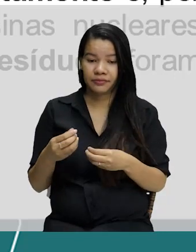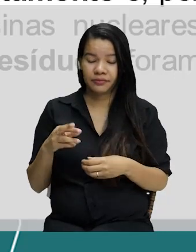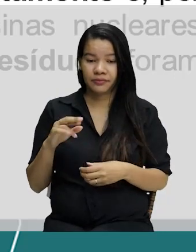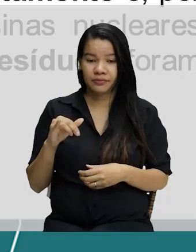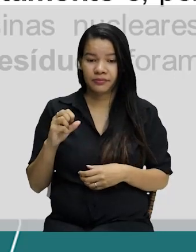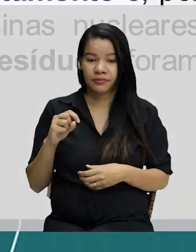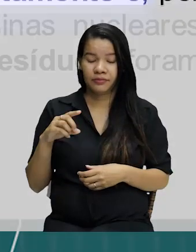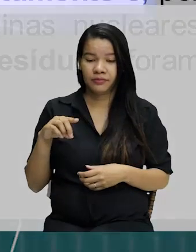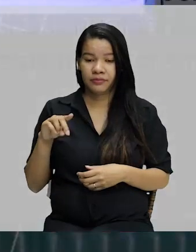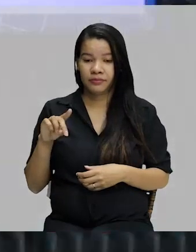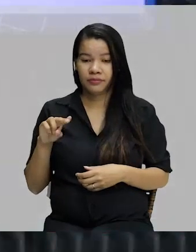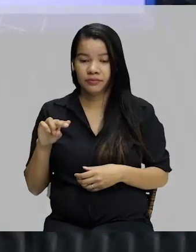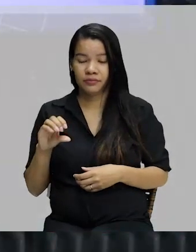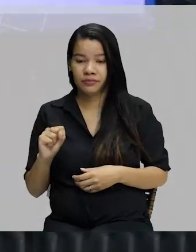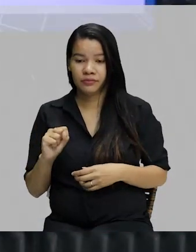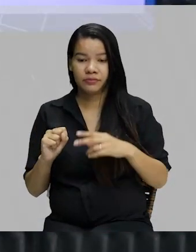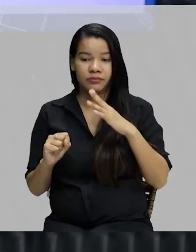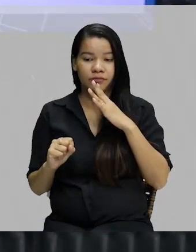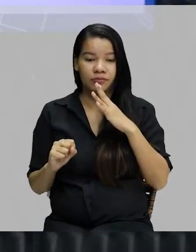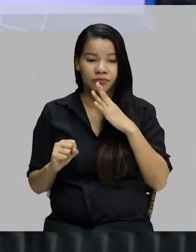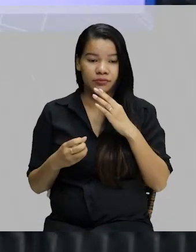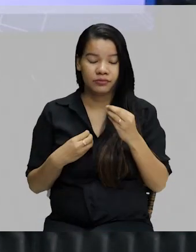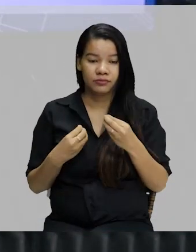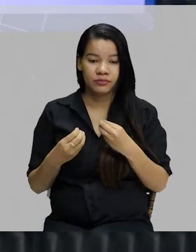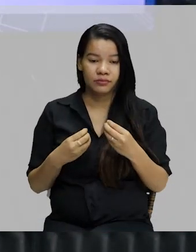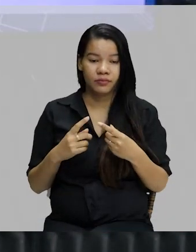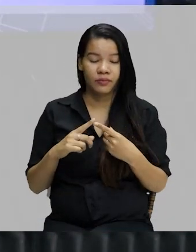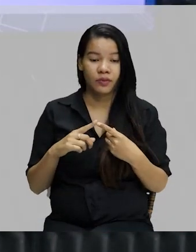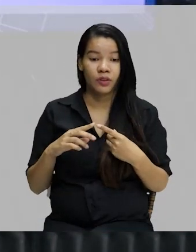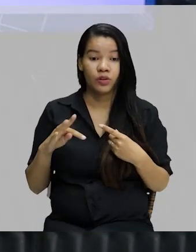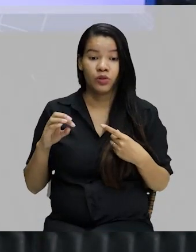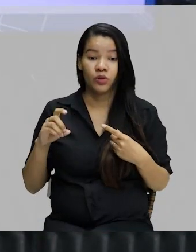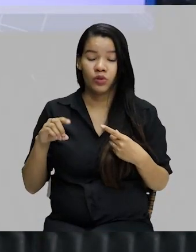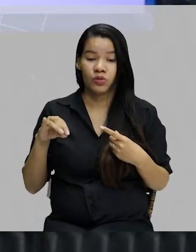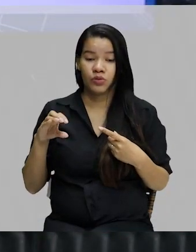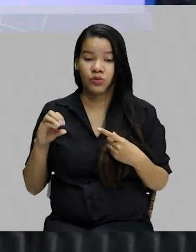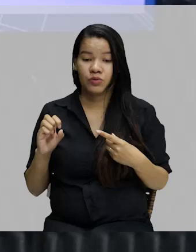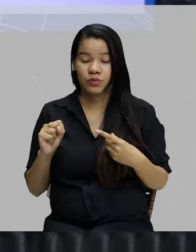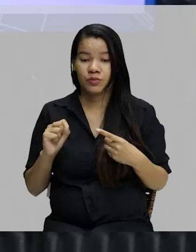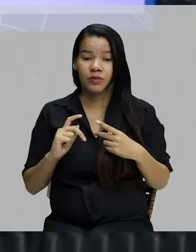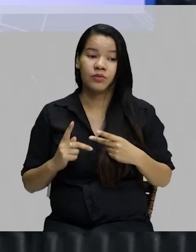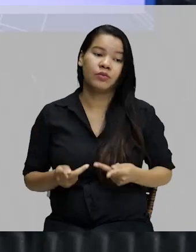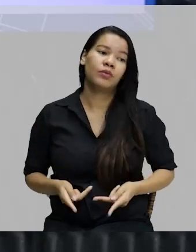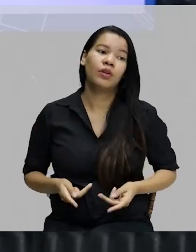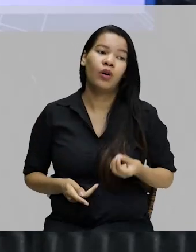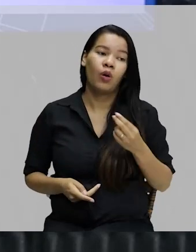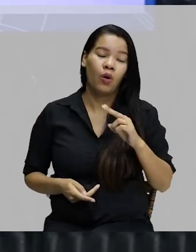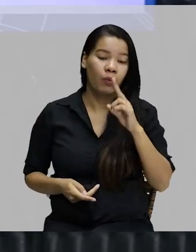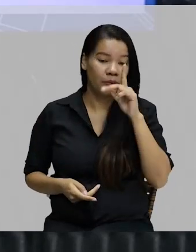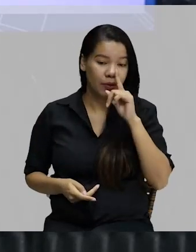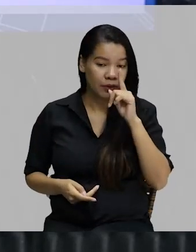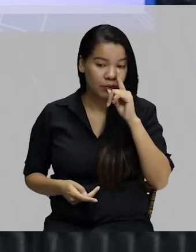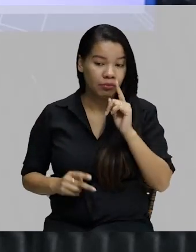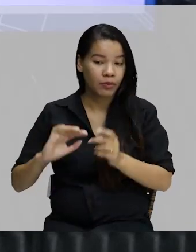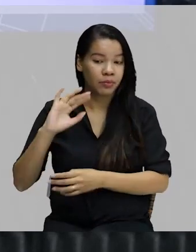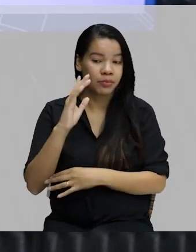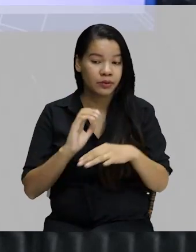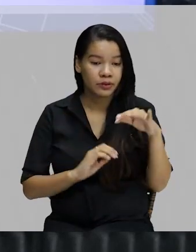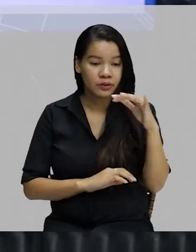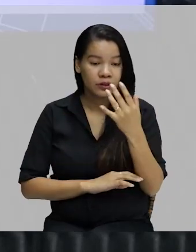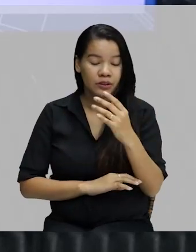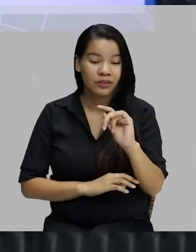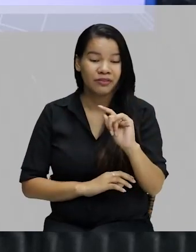produção foram reconhecidos como tóxicos para os seres humanos ou perigosos, né, para o meio ambiente, muitos